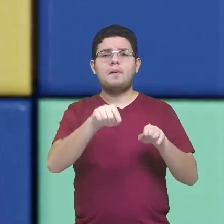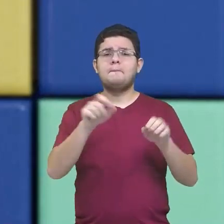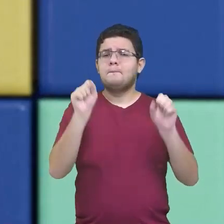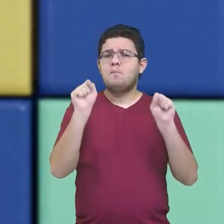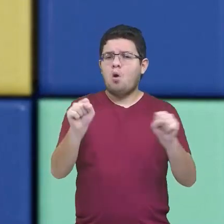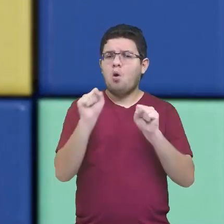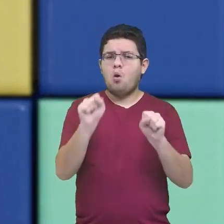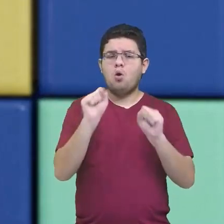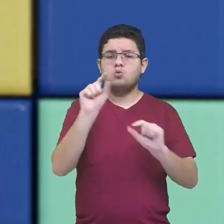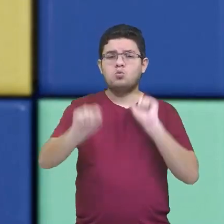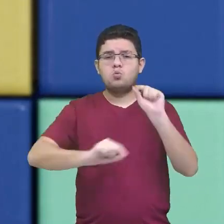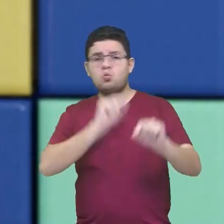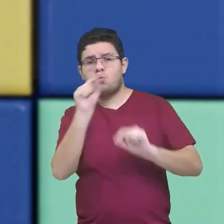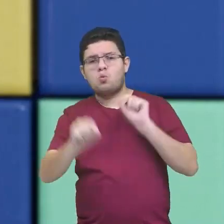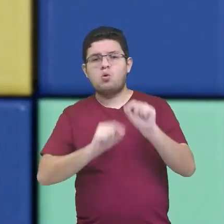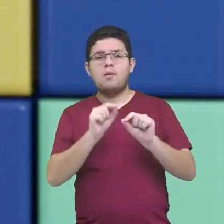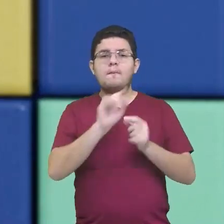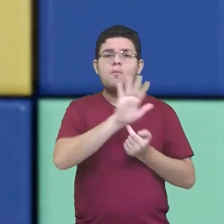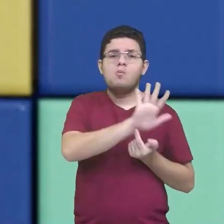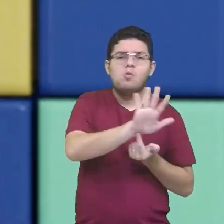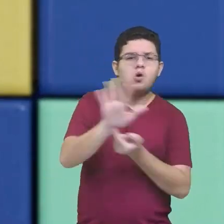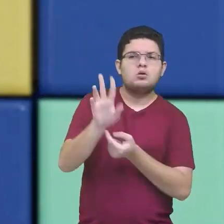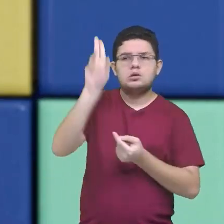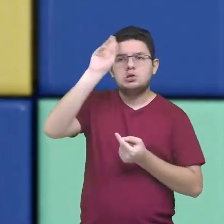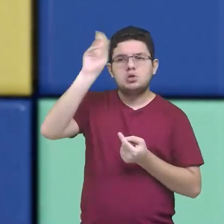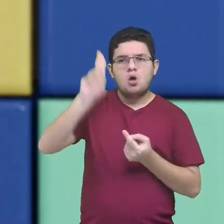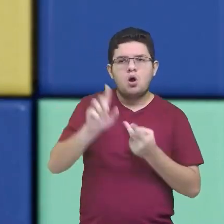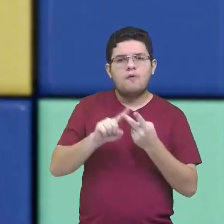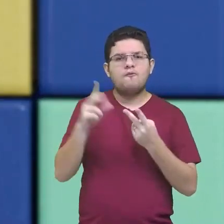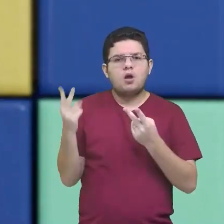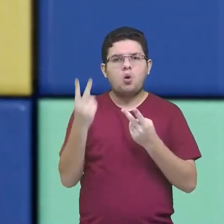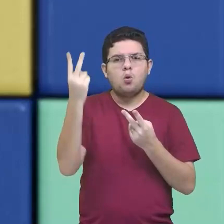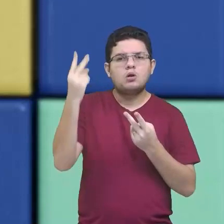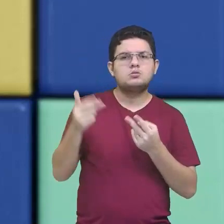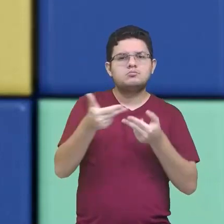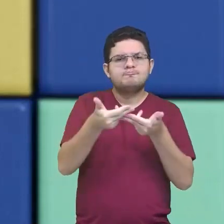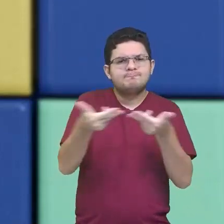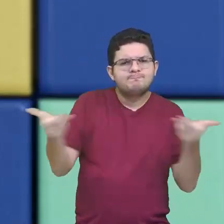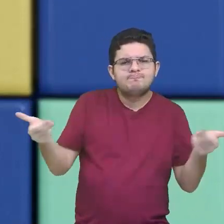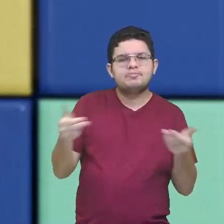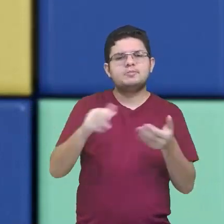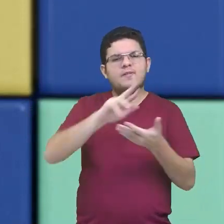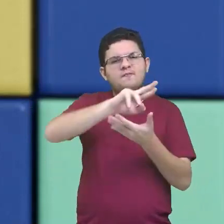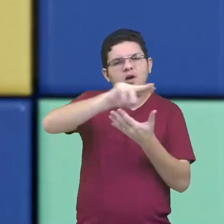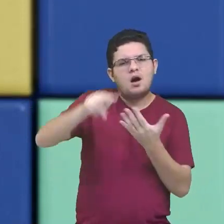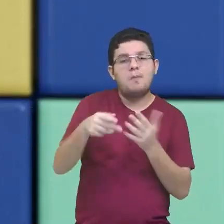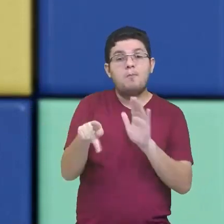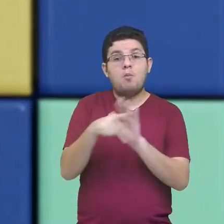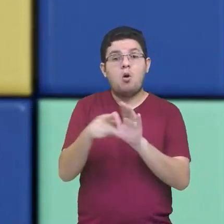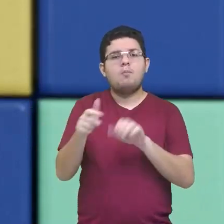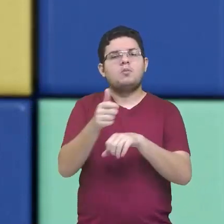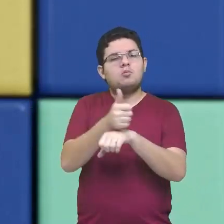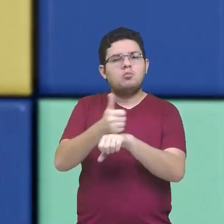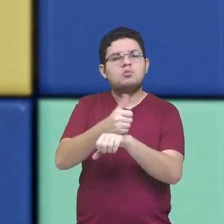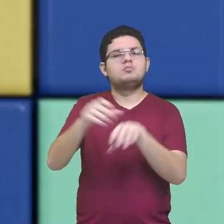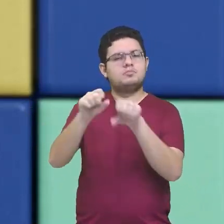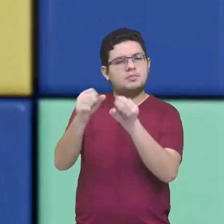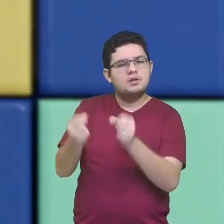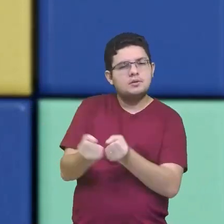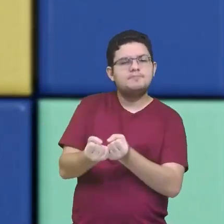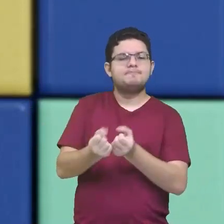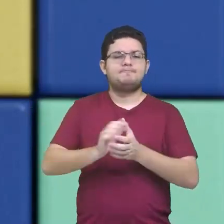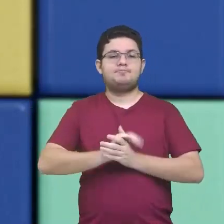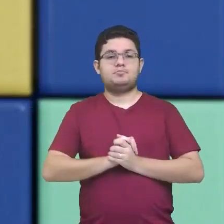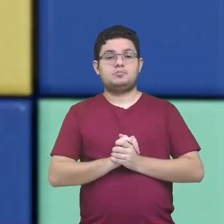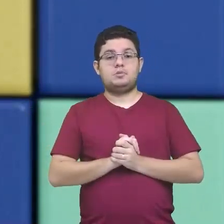da obra, não é, de diversos artistas. Eu, particularmente, olha só, antes de ler algumas respostas de vocês aí, vou contar um pouco da